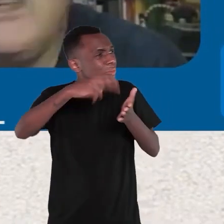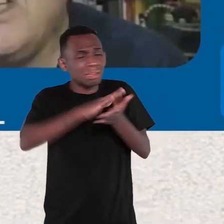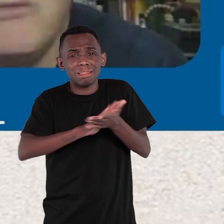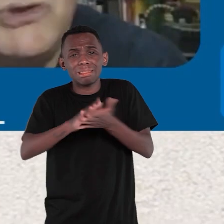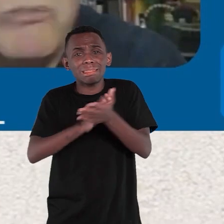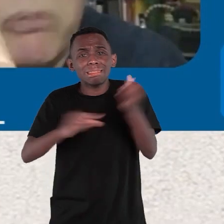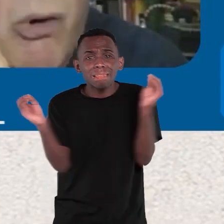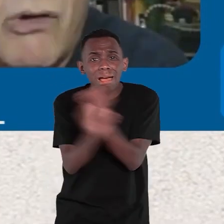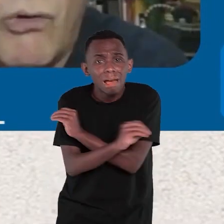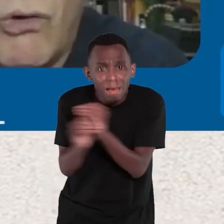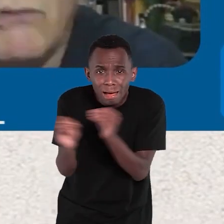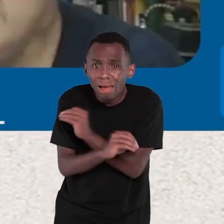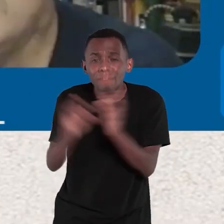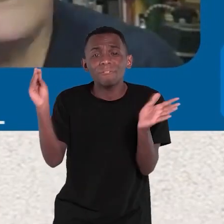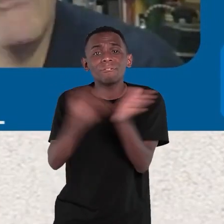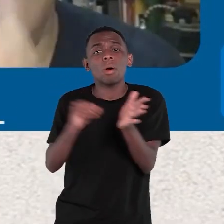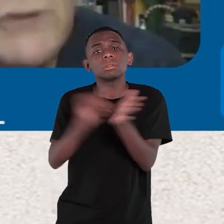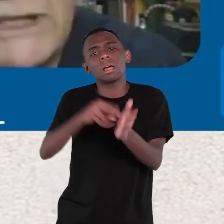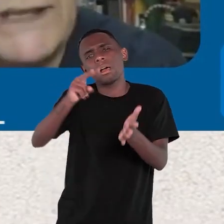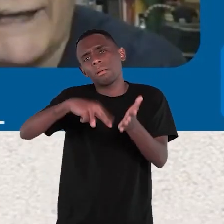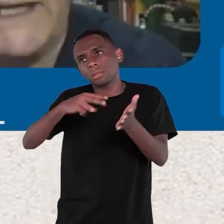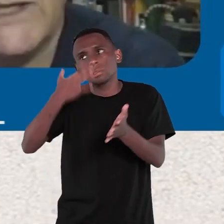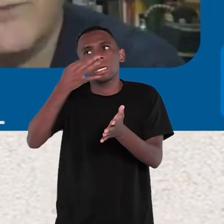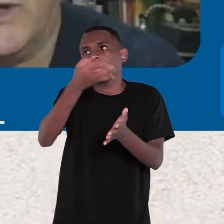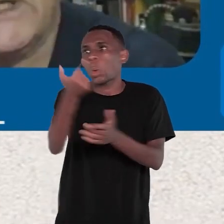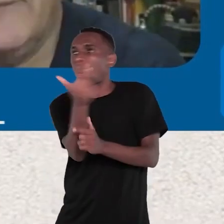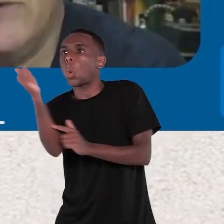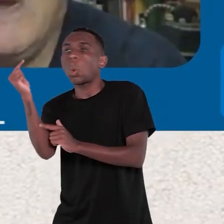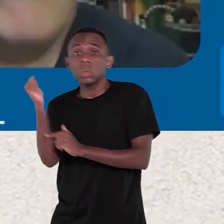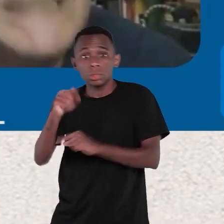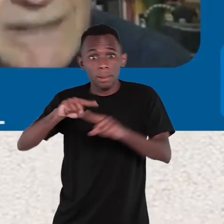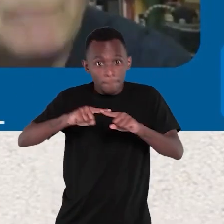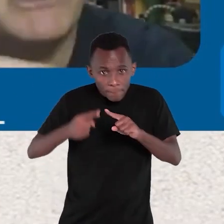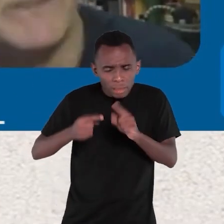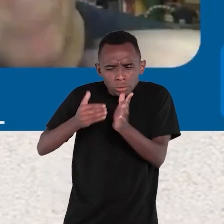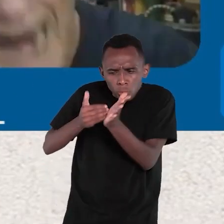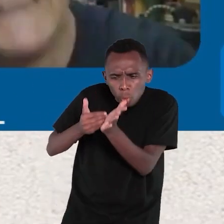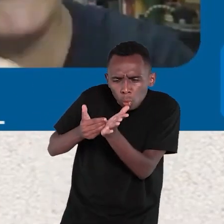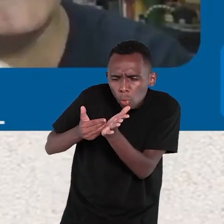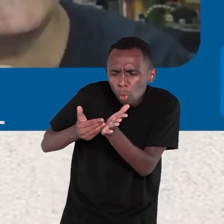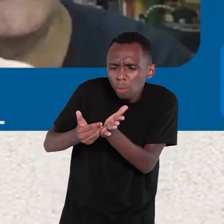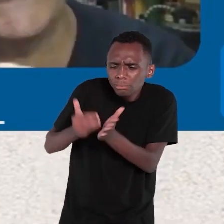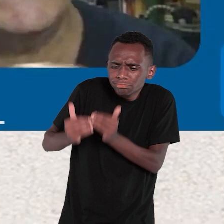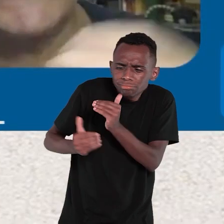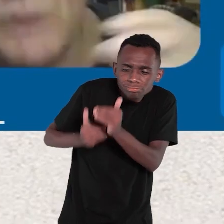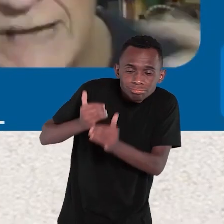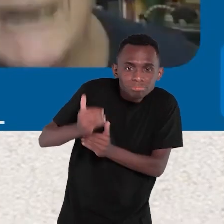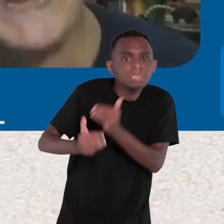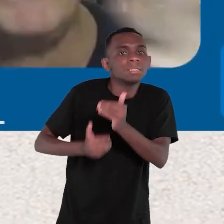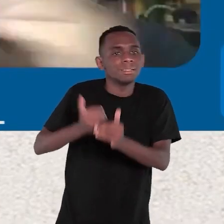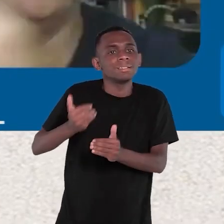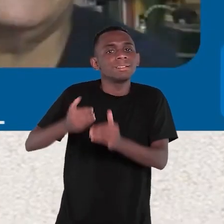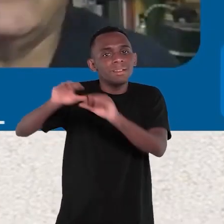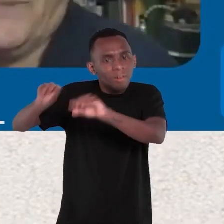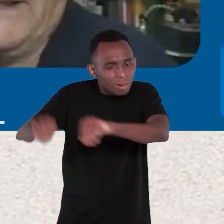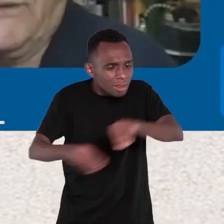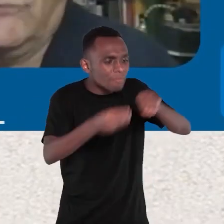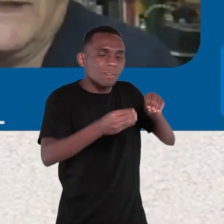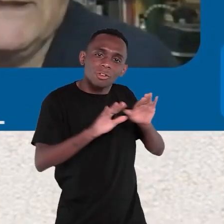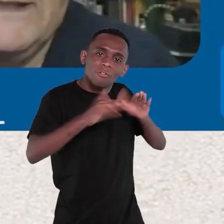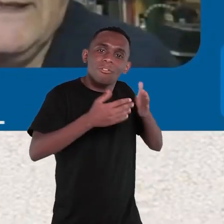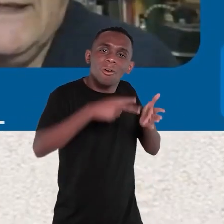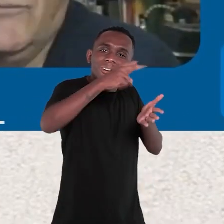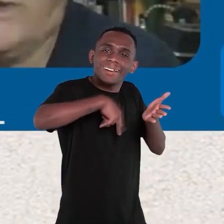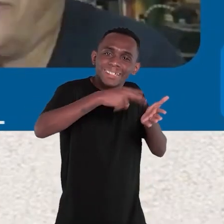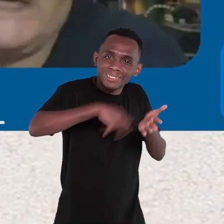liam, ou liam muito pouco, ou tinham outros interesses, por exemplo, mas você parte desse interesse e você acaba levando para a